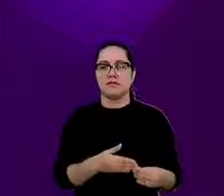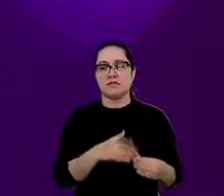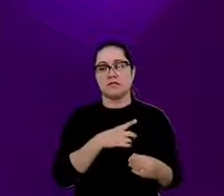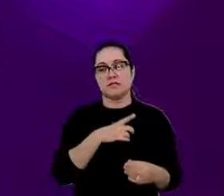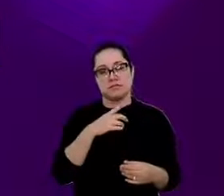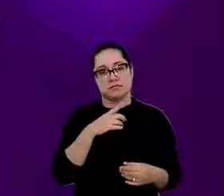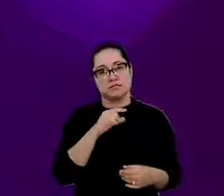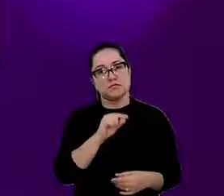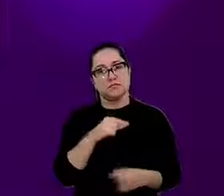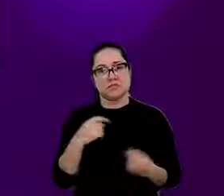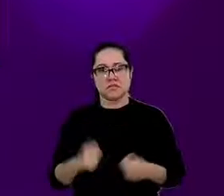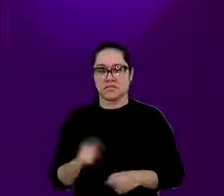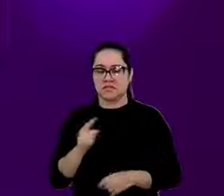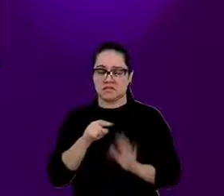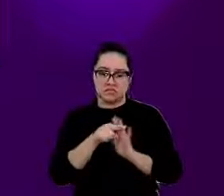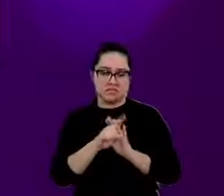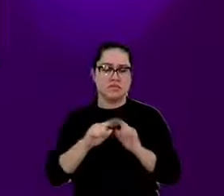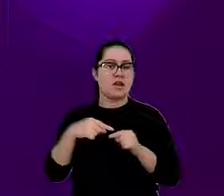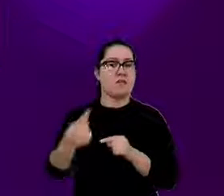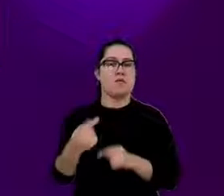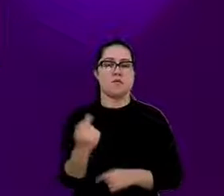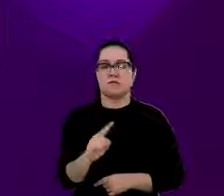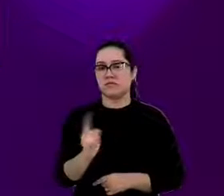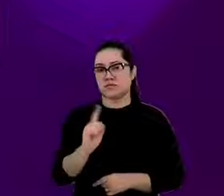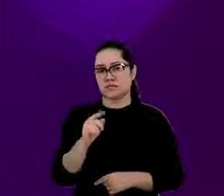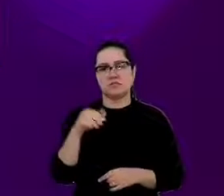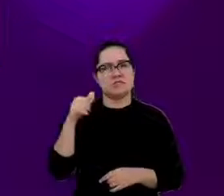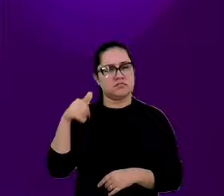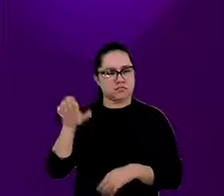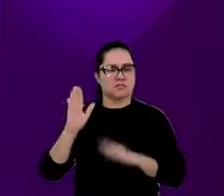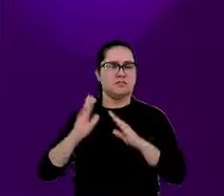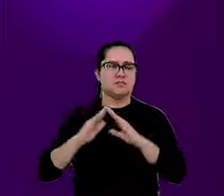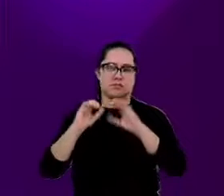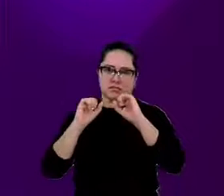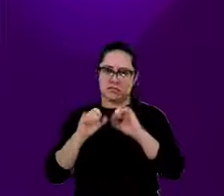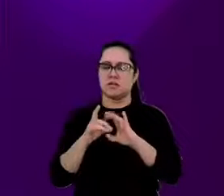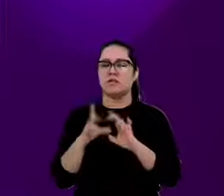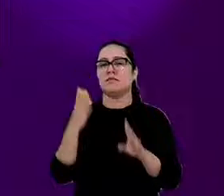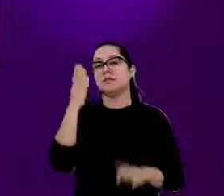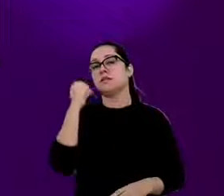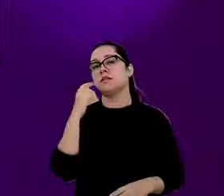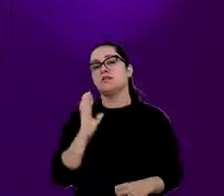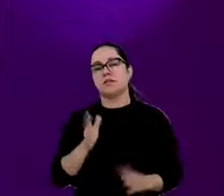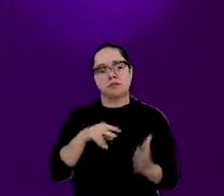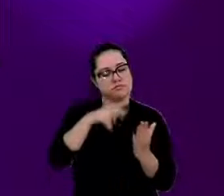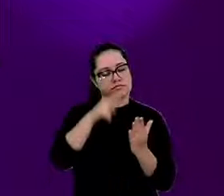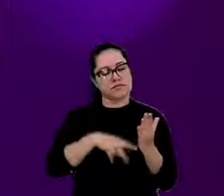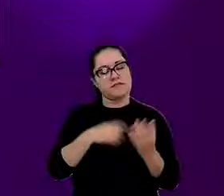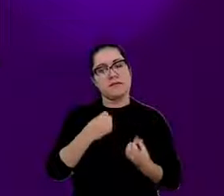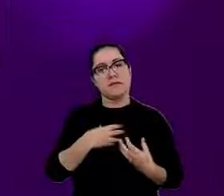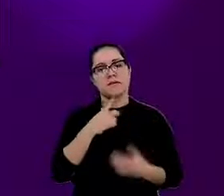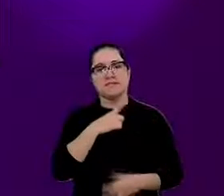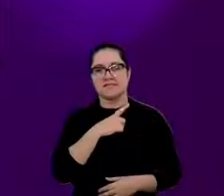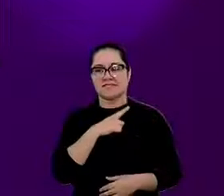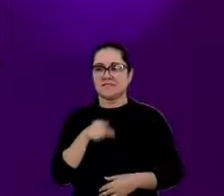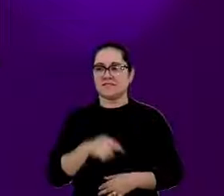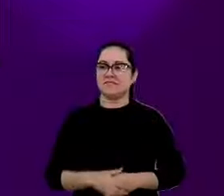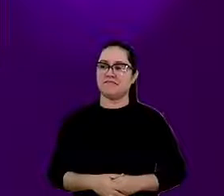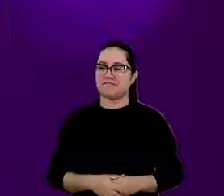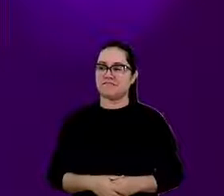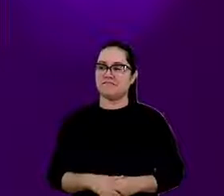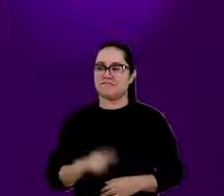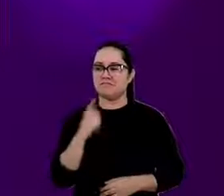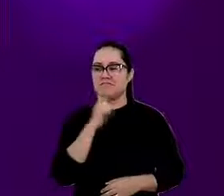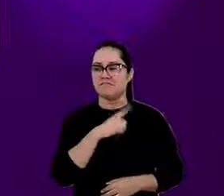de investigação posterior com angiotomografia de coronárias ou mesmo com cintilografia miocárdica. A gente consegue ter um